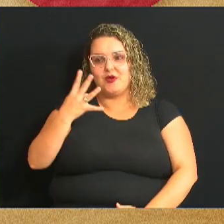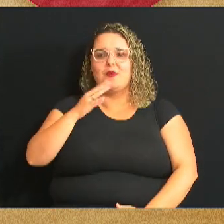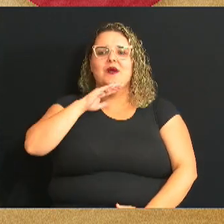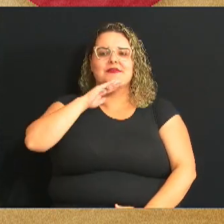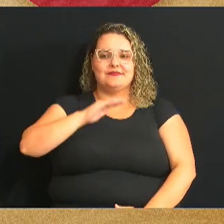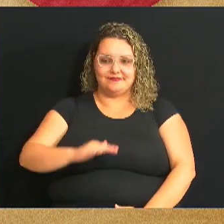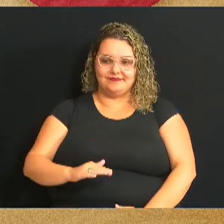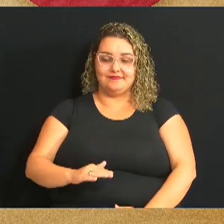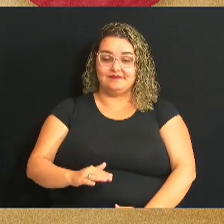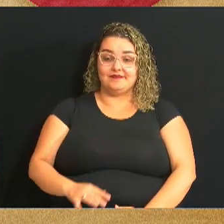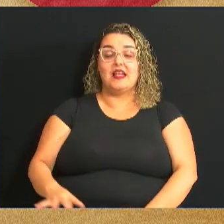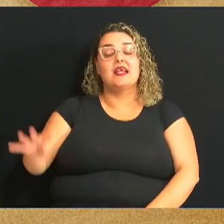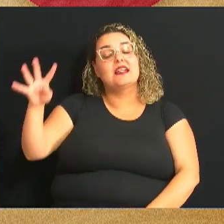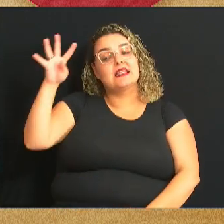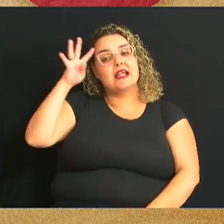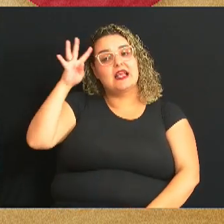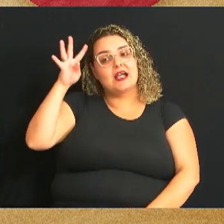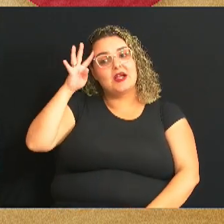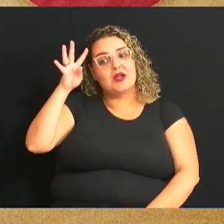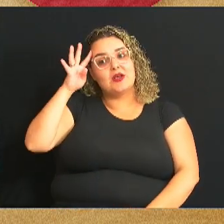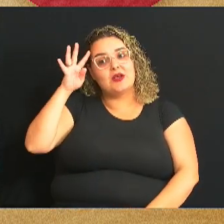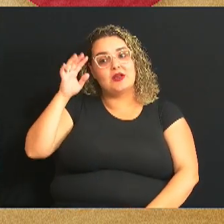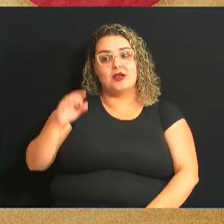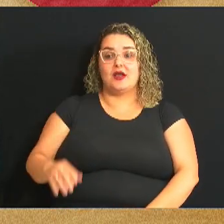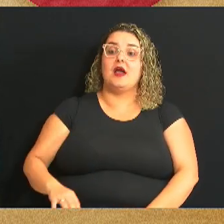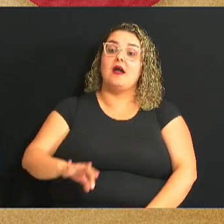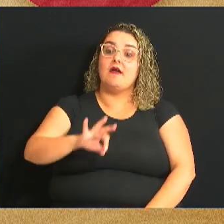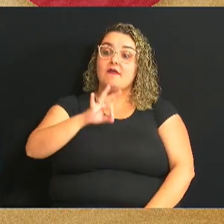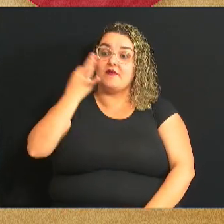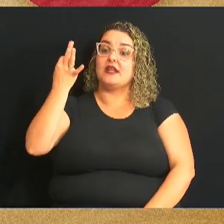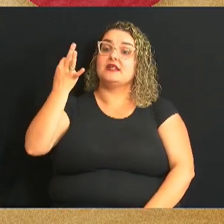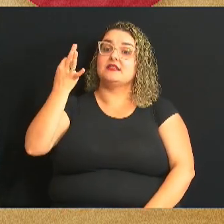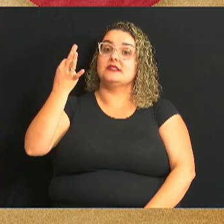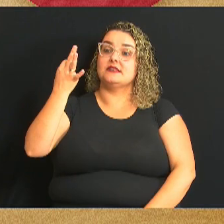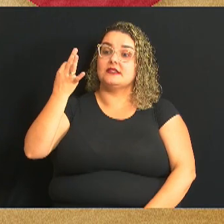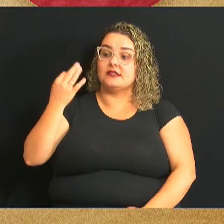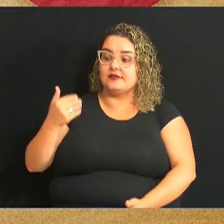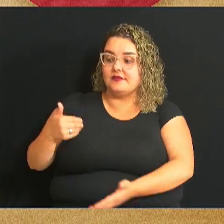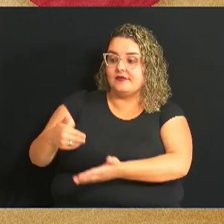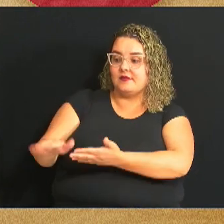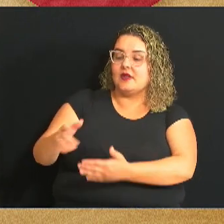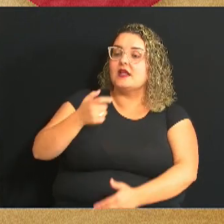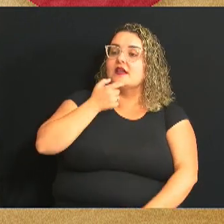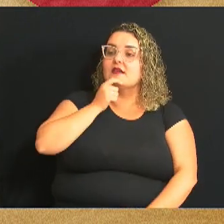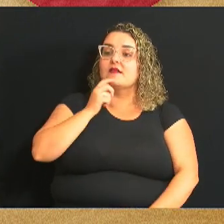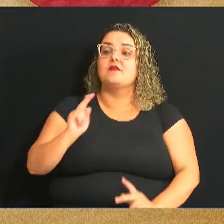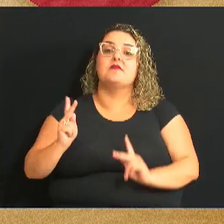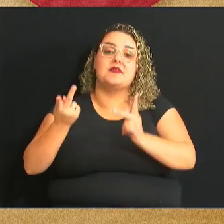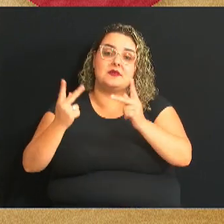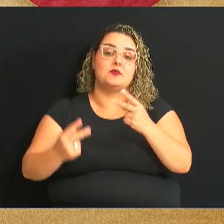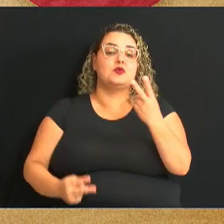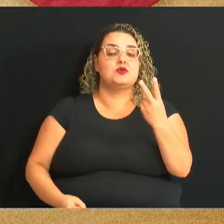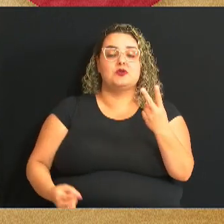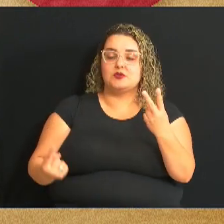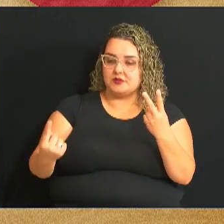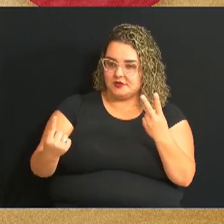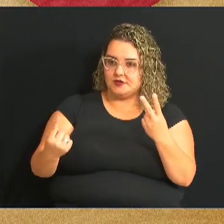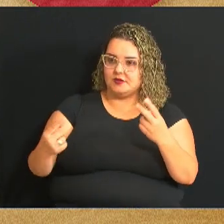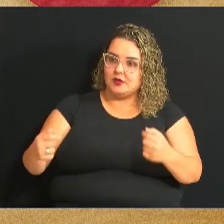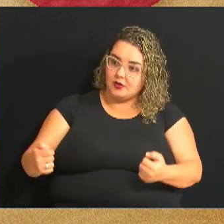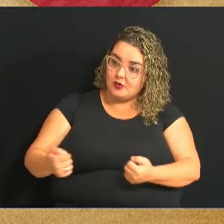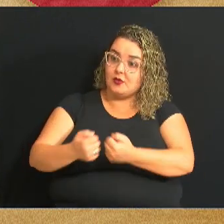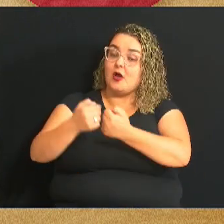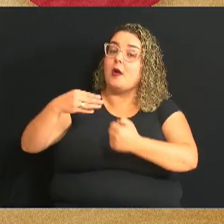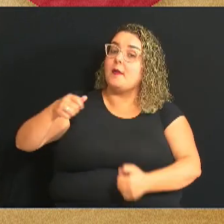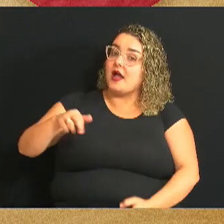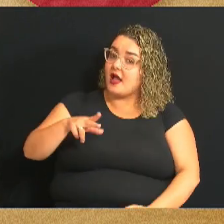E na quarta-feira, a França, que eliminou a Inglaterra, venceu por 2-1, enfrenta Marrocos,